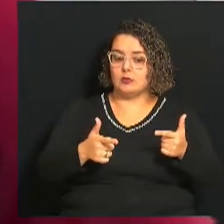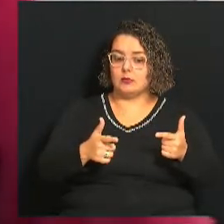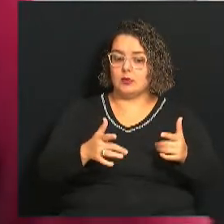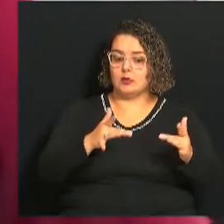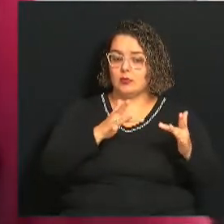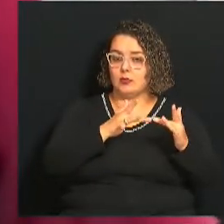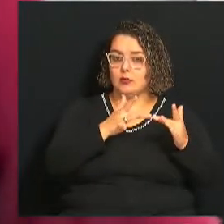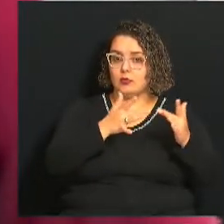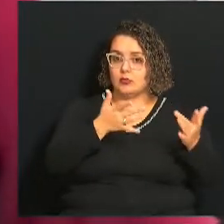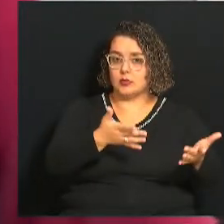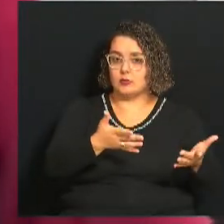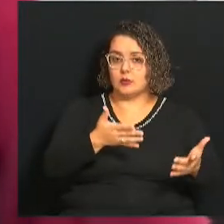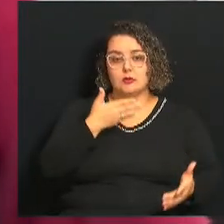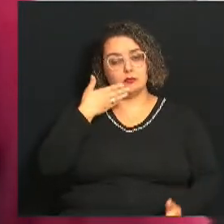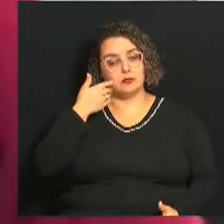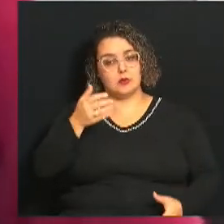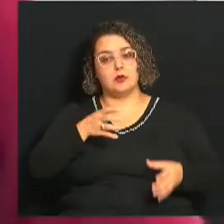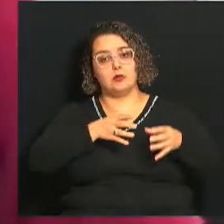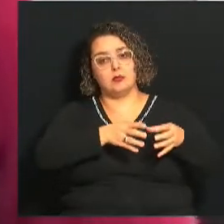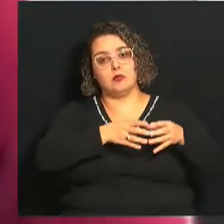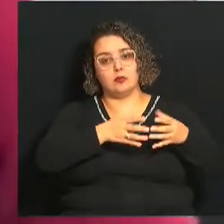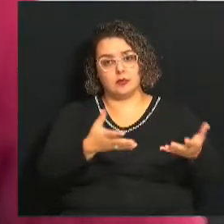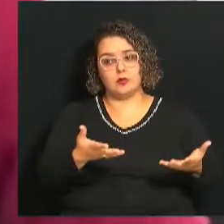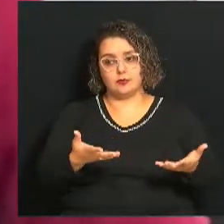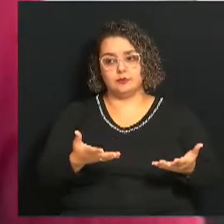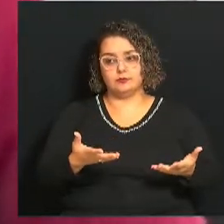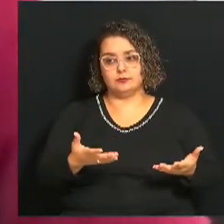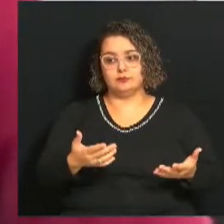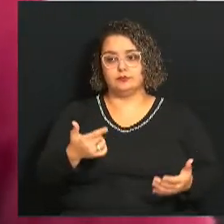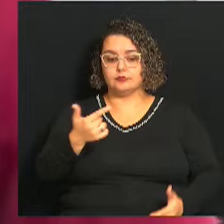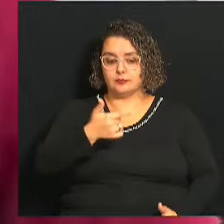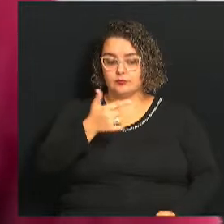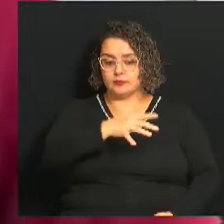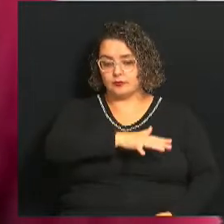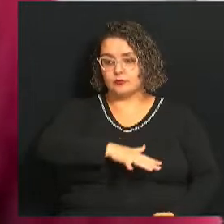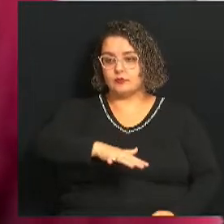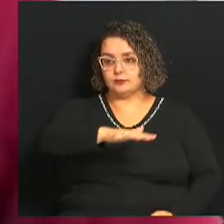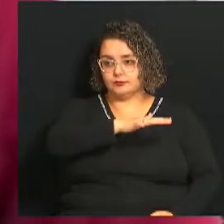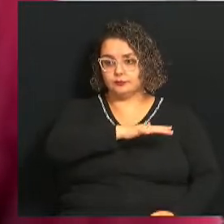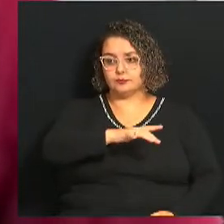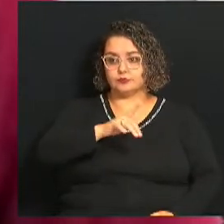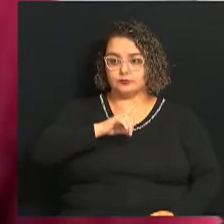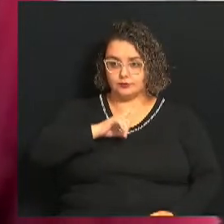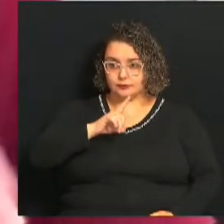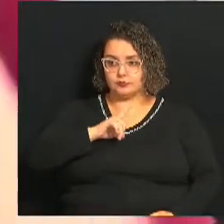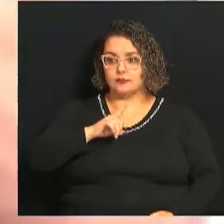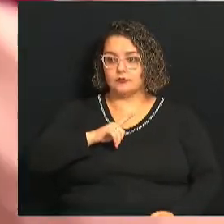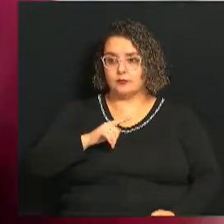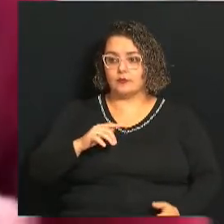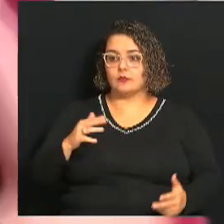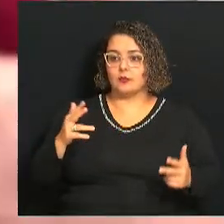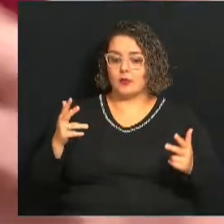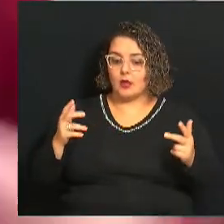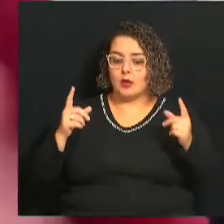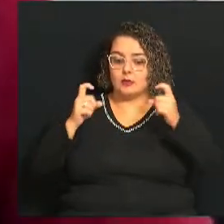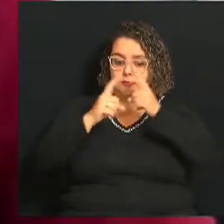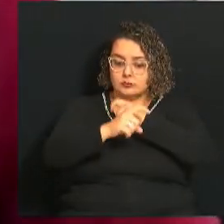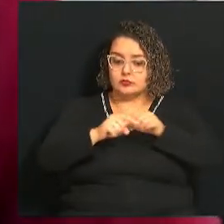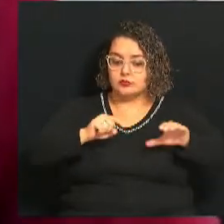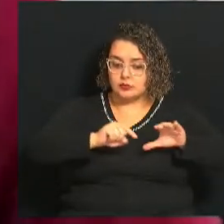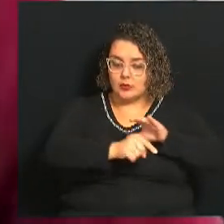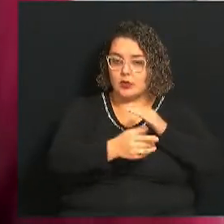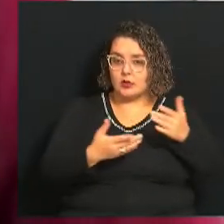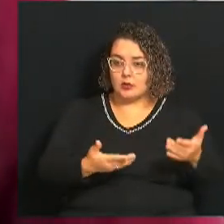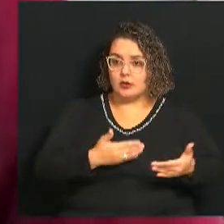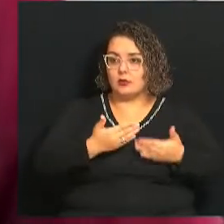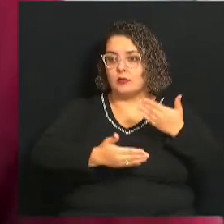a convivência com o meio ambiente. Então, na rede secundária, nós temos aí os cabos multiplexados que nós temos, à medida que os anos vão